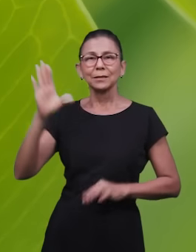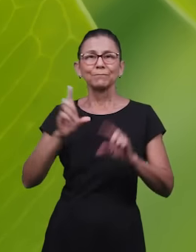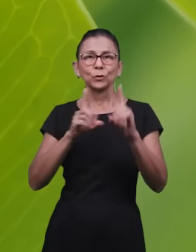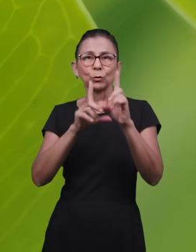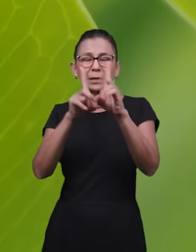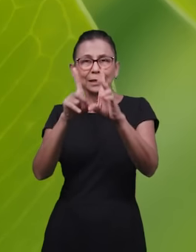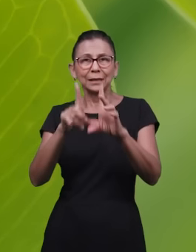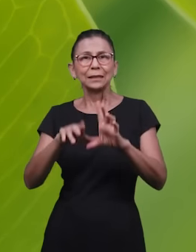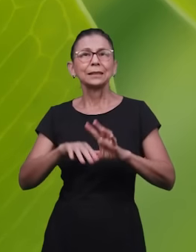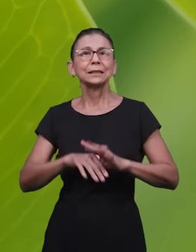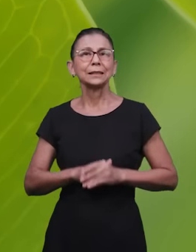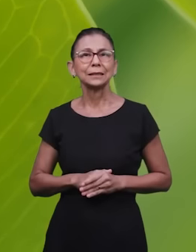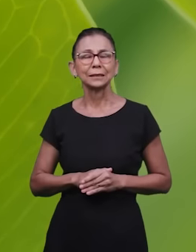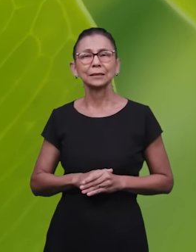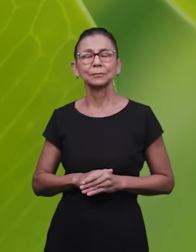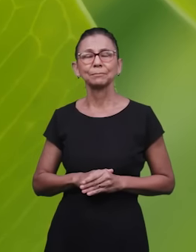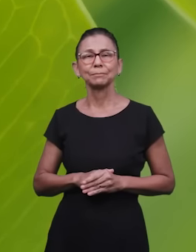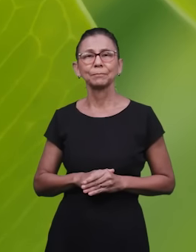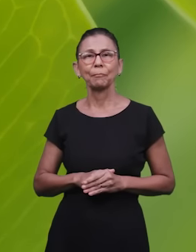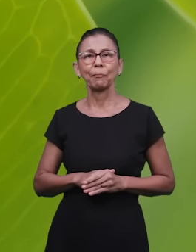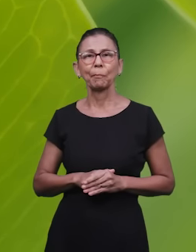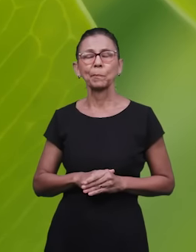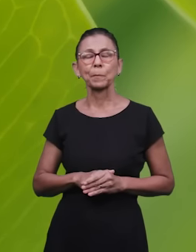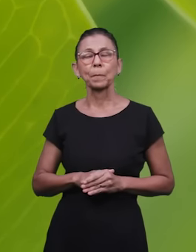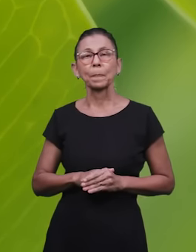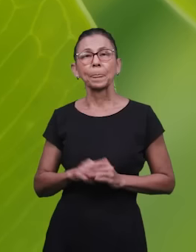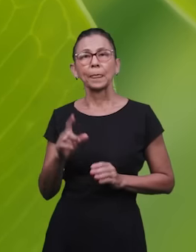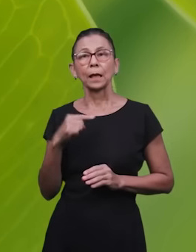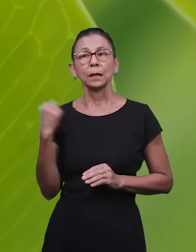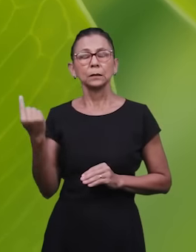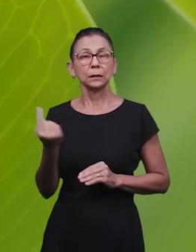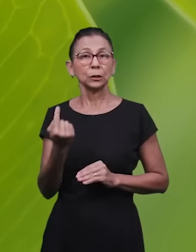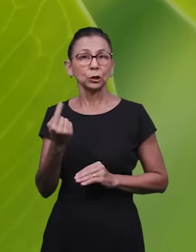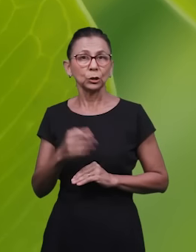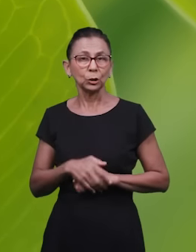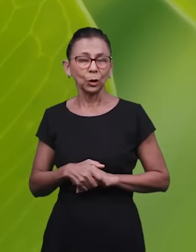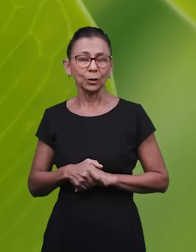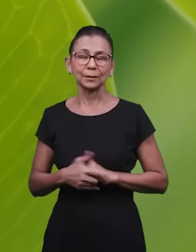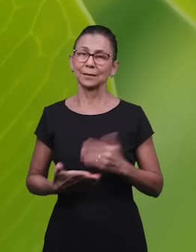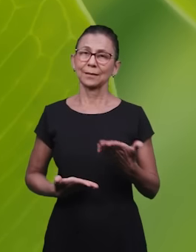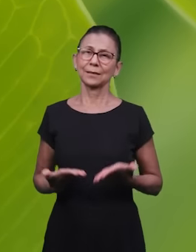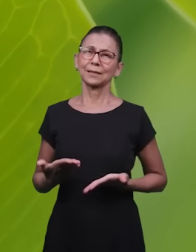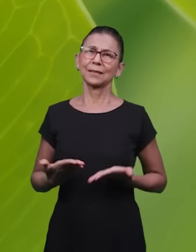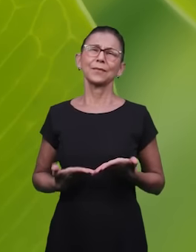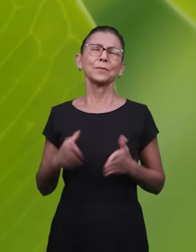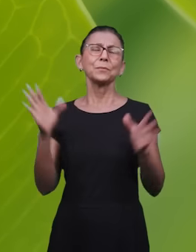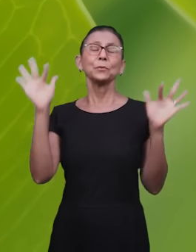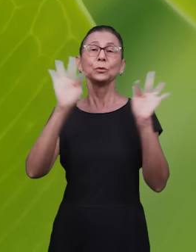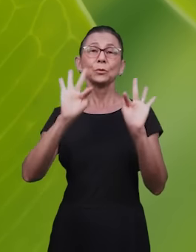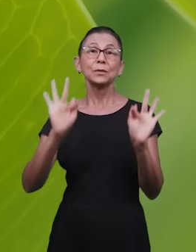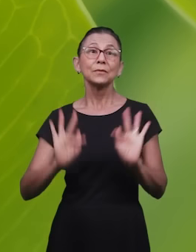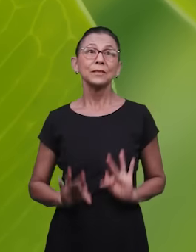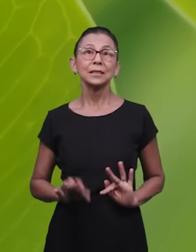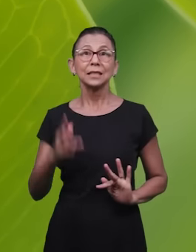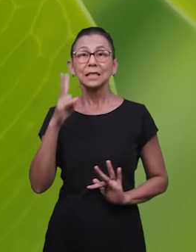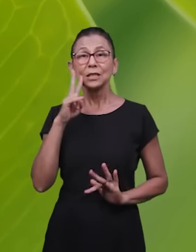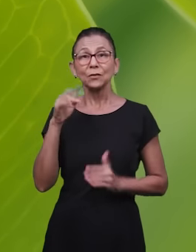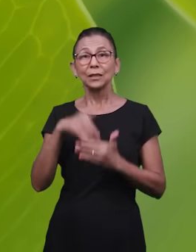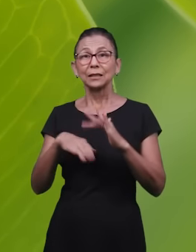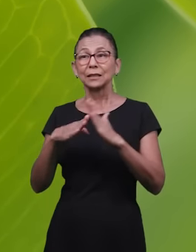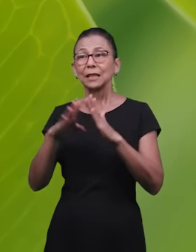marcantes na vida de nossos membros locais. Nós, como membros, ficamos muito felizes em ver a alegria dos irmãos